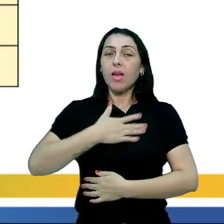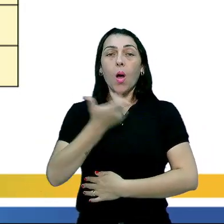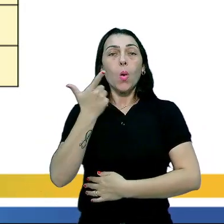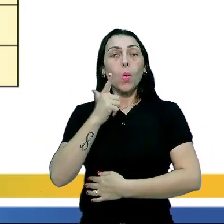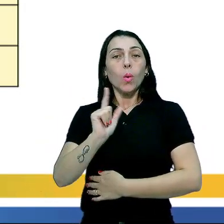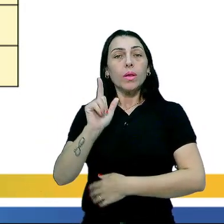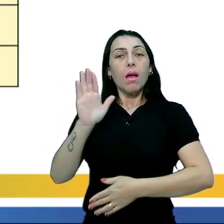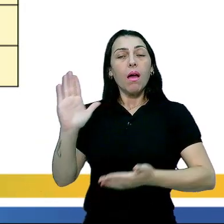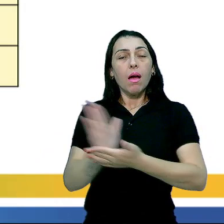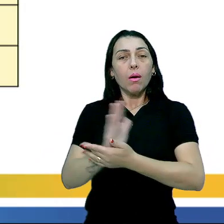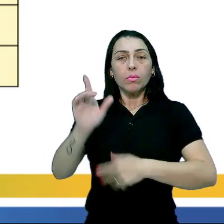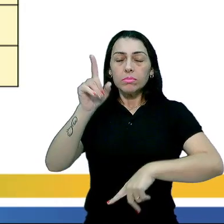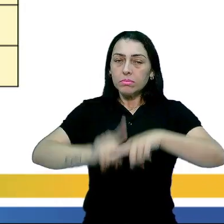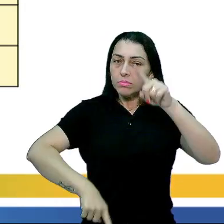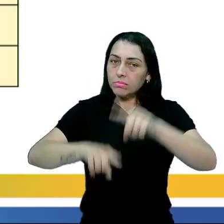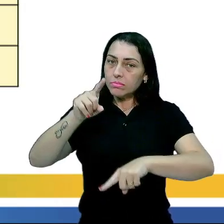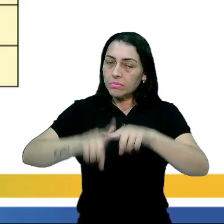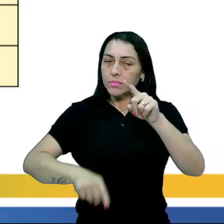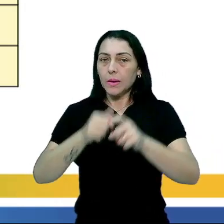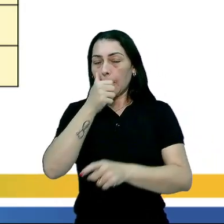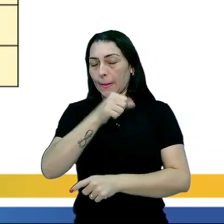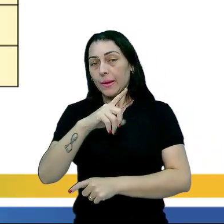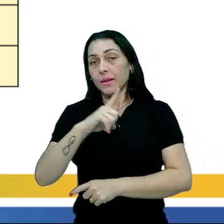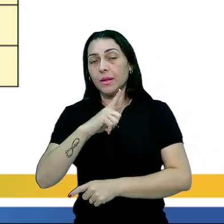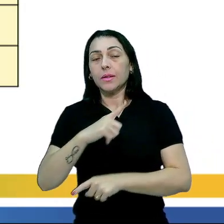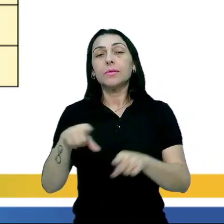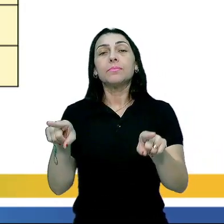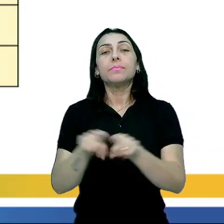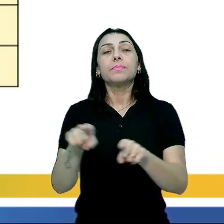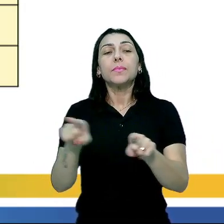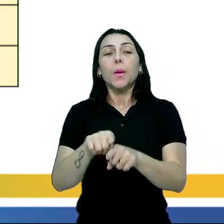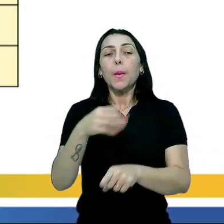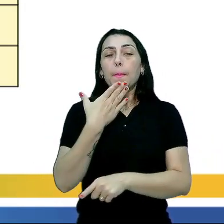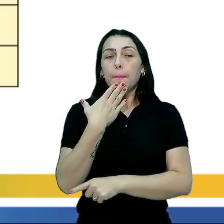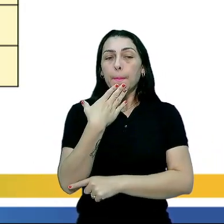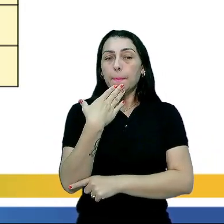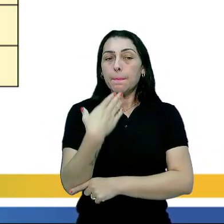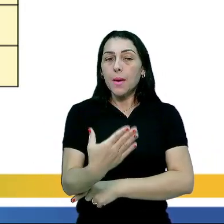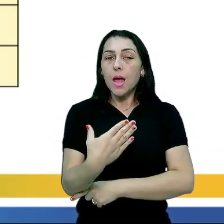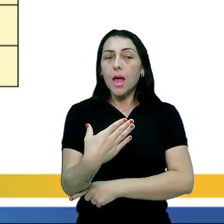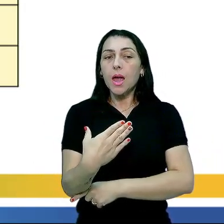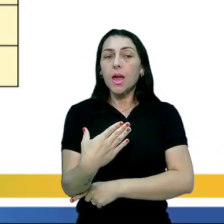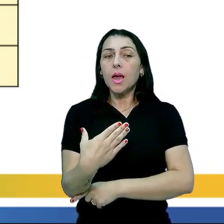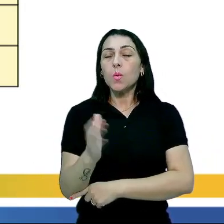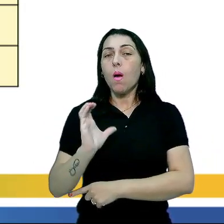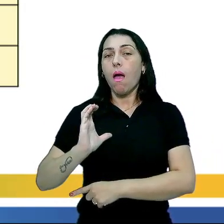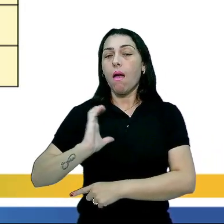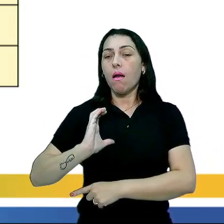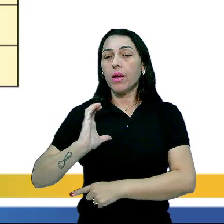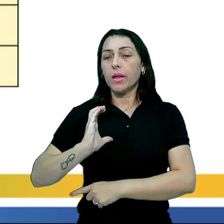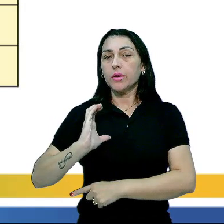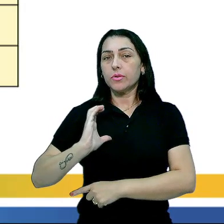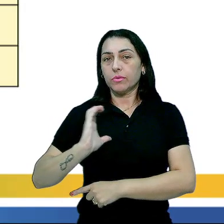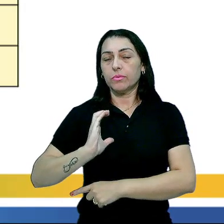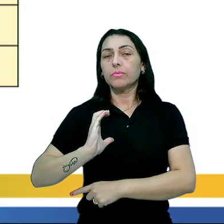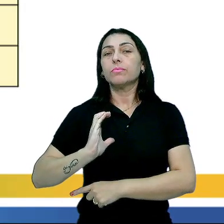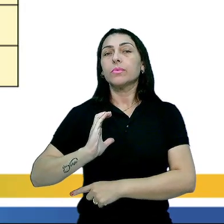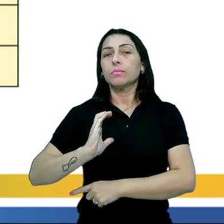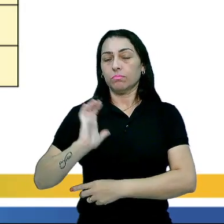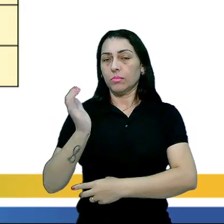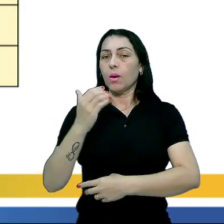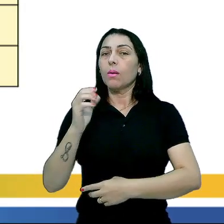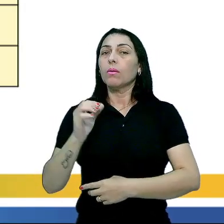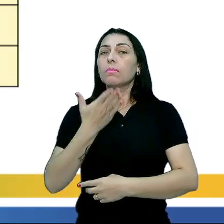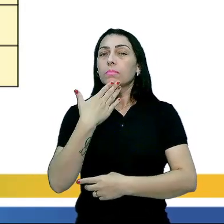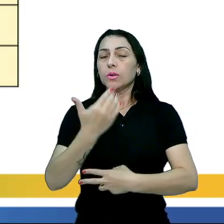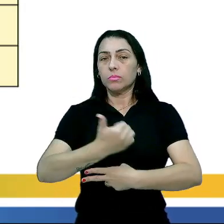adquirir determinado produto. Temos também ainda o apelo ético, ou também podemos dizer o apelo moral.